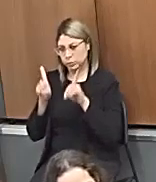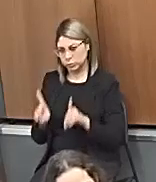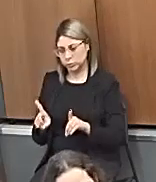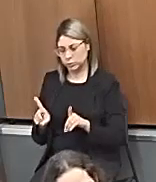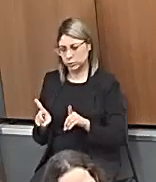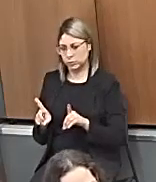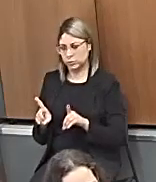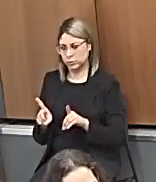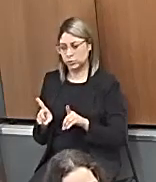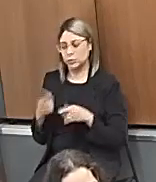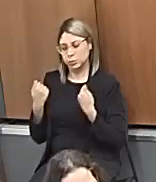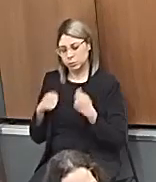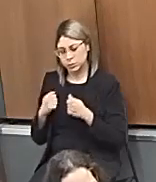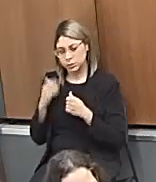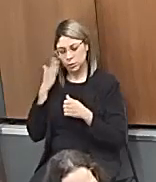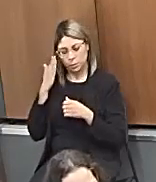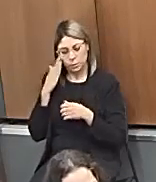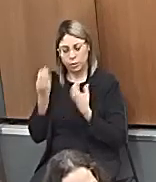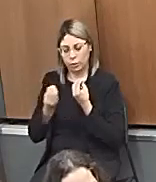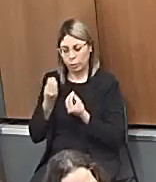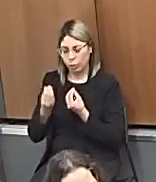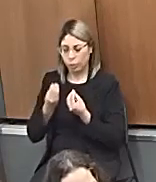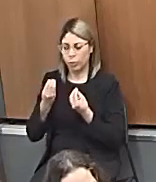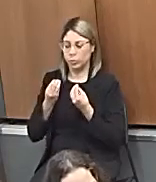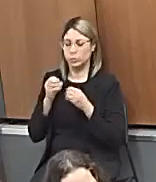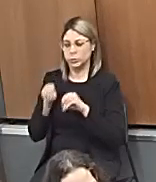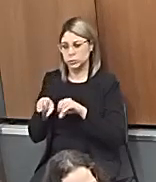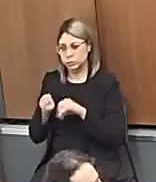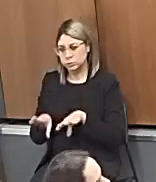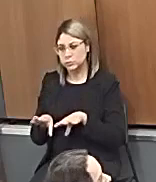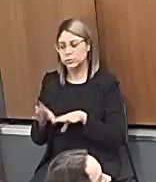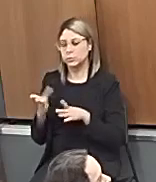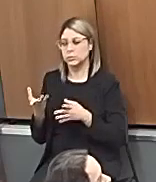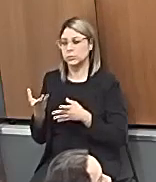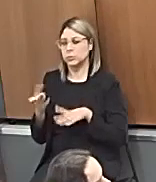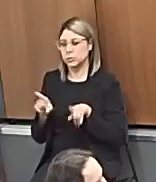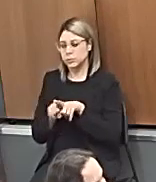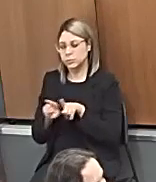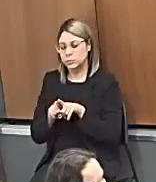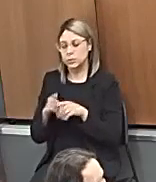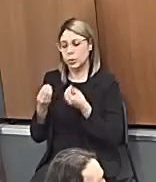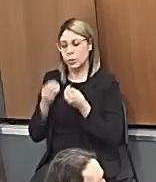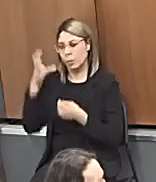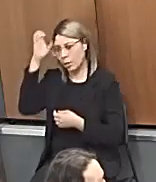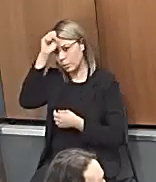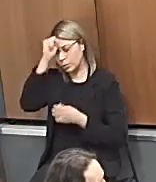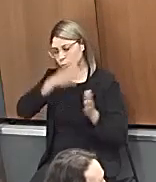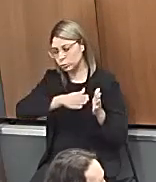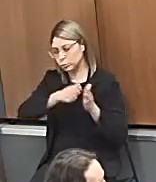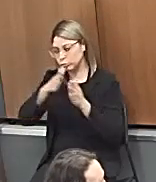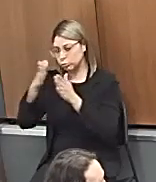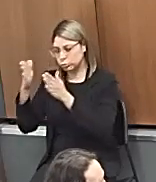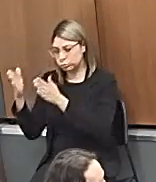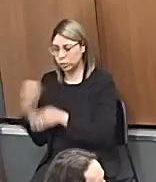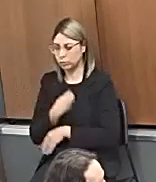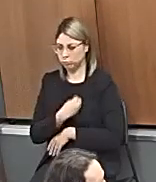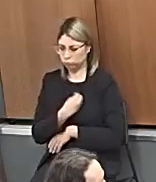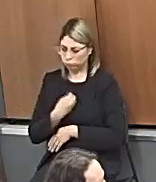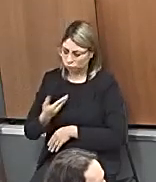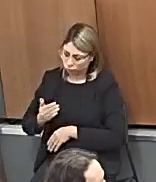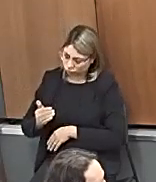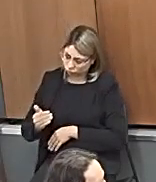assegurado sistemas educacional inclusivo em todos os níveis e aprendizado ao longo de toda a vida,